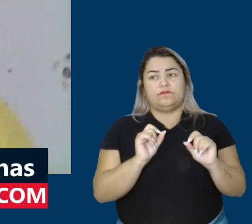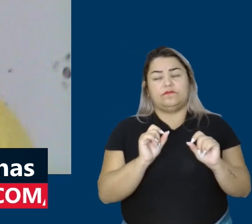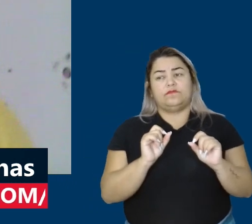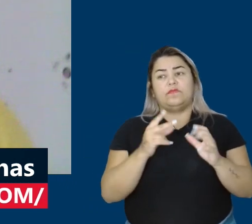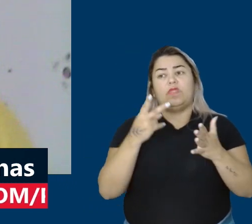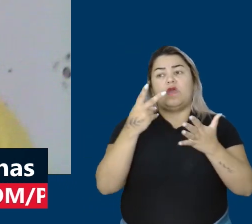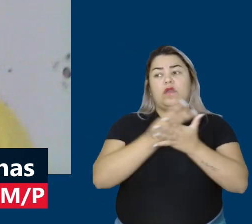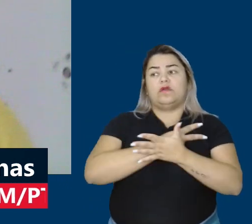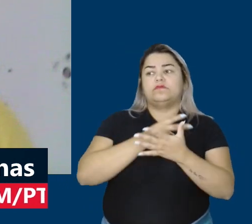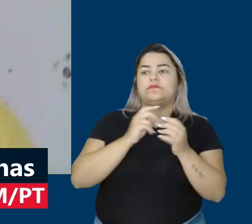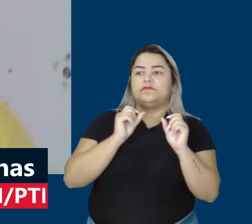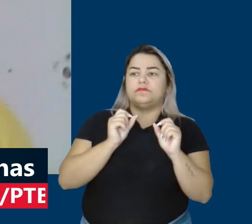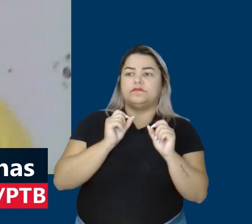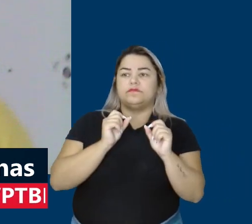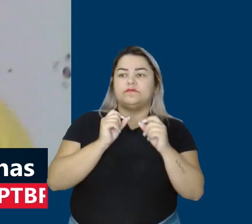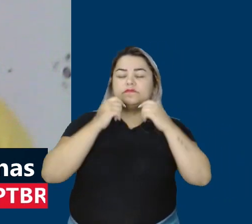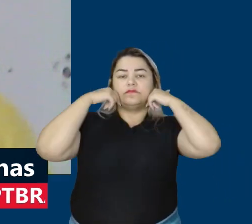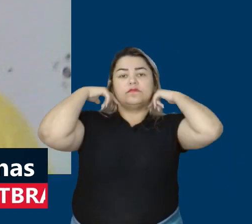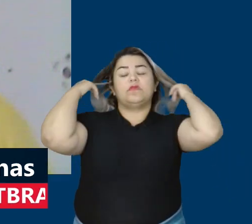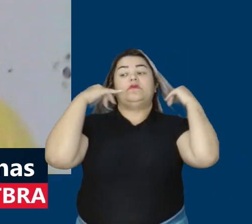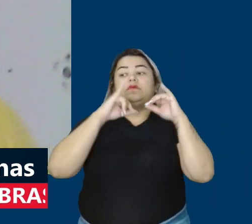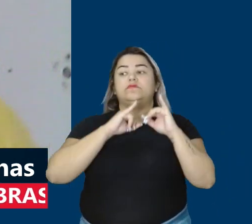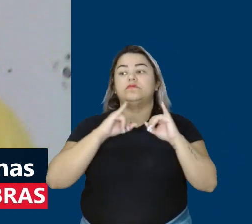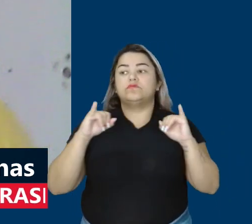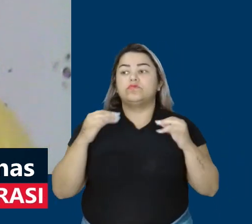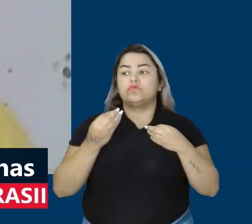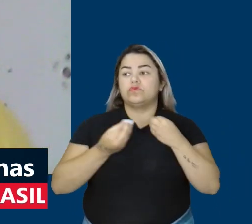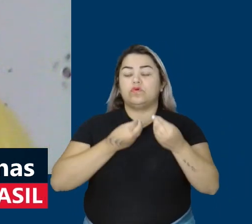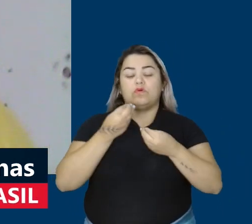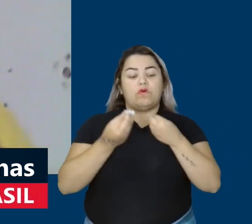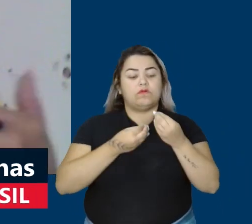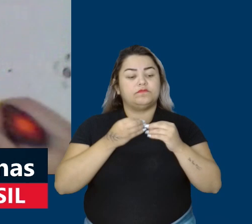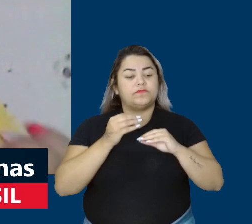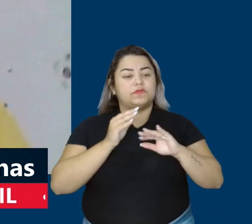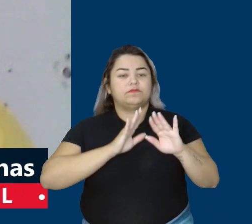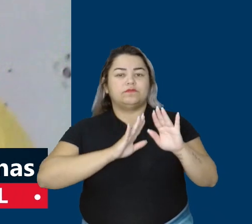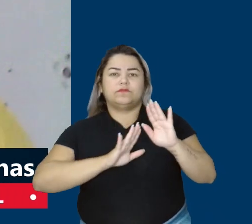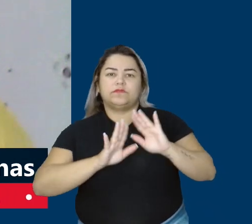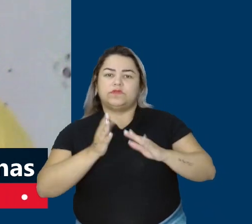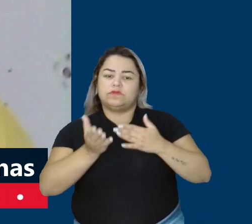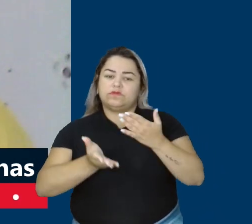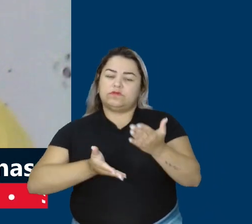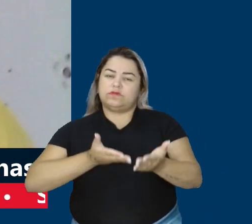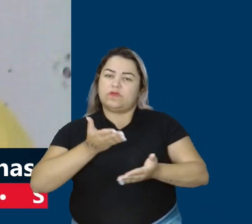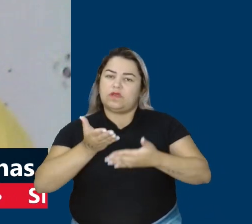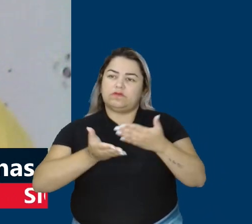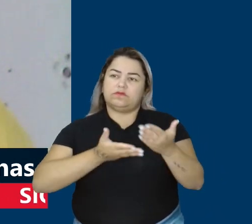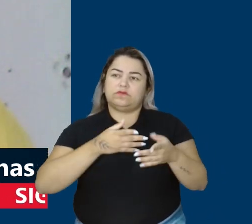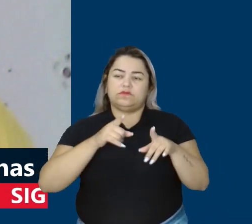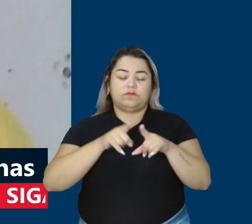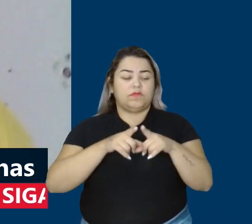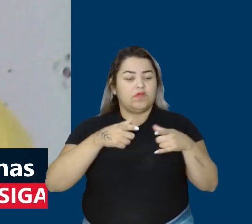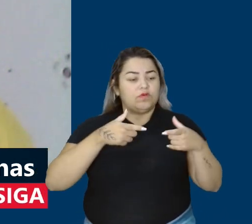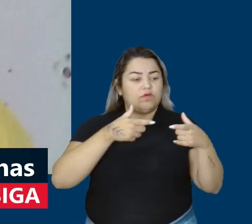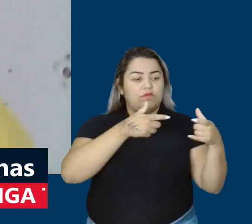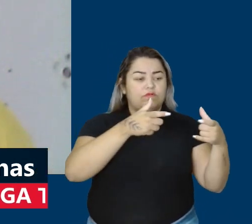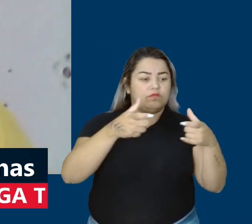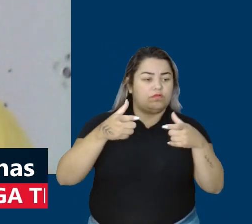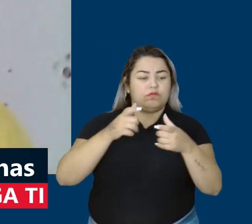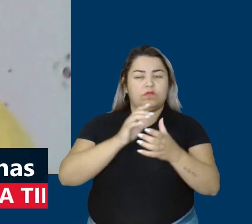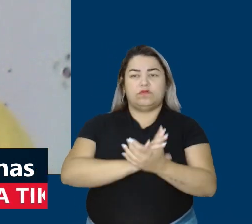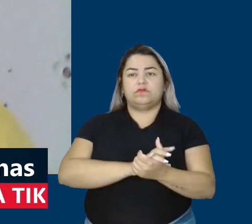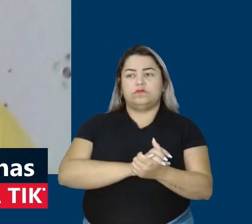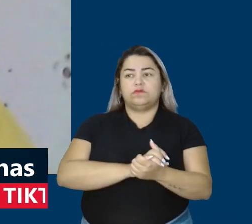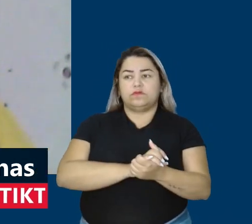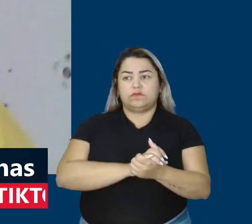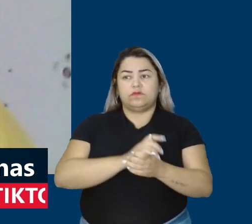passa a informação de como se cuidar daquele espaço, de como é o ambiente da